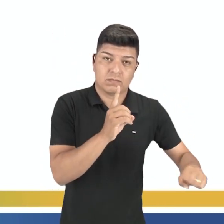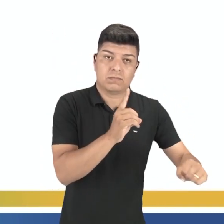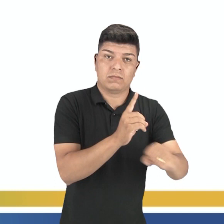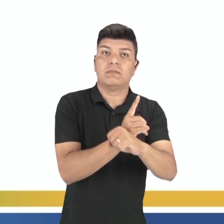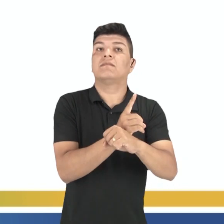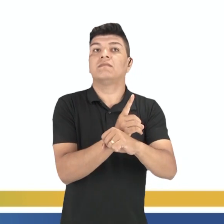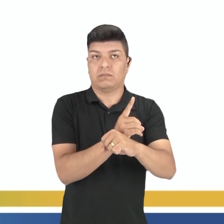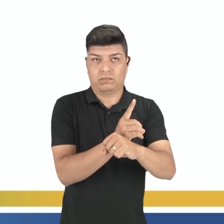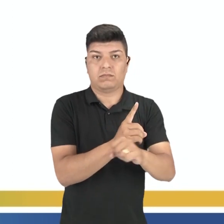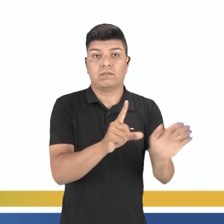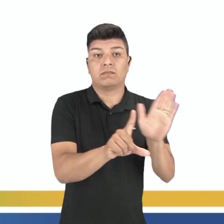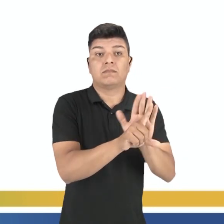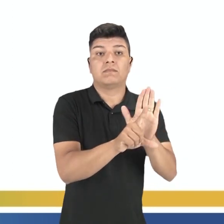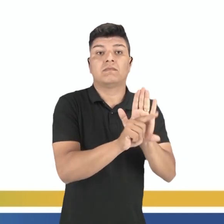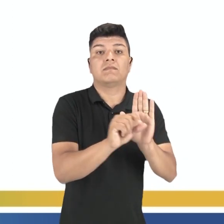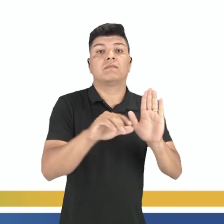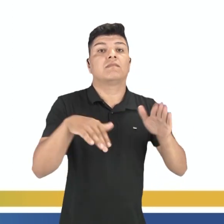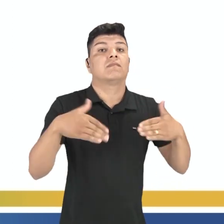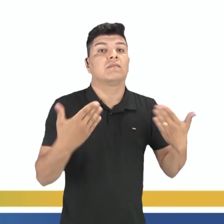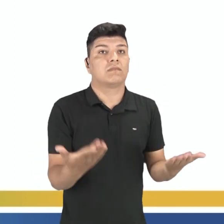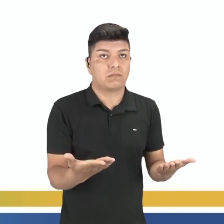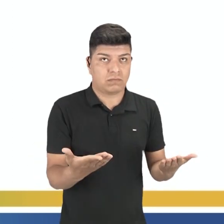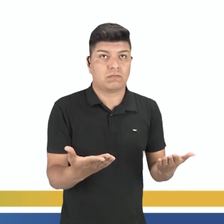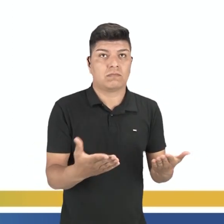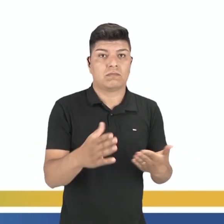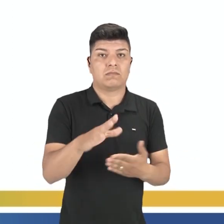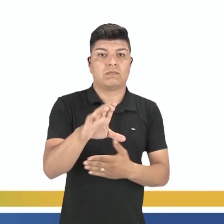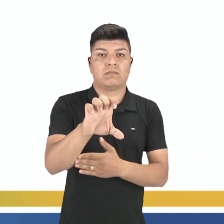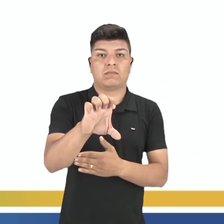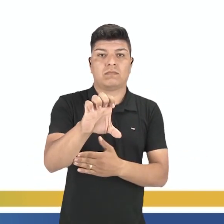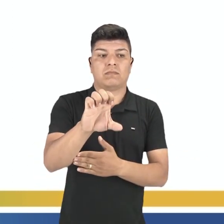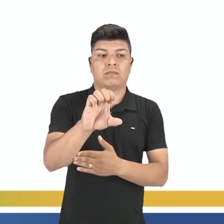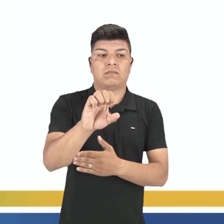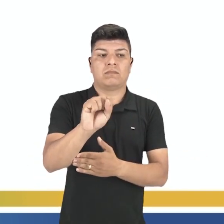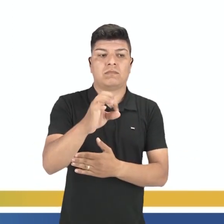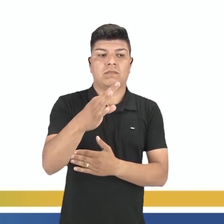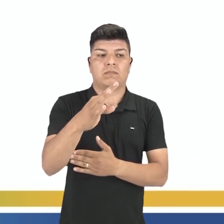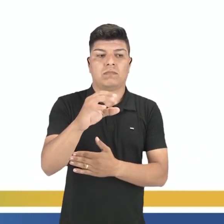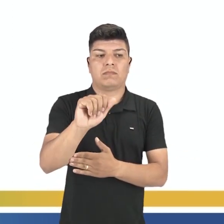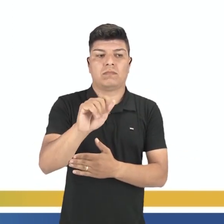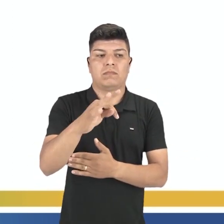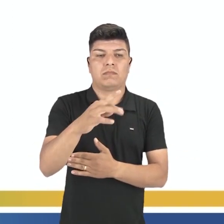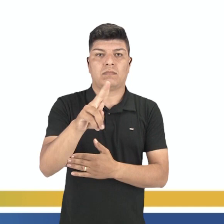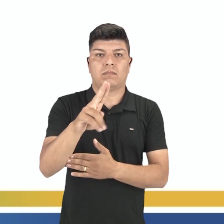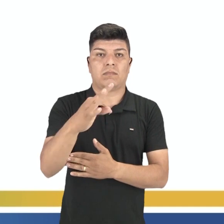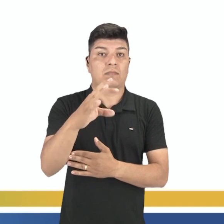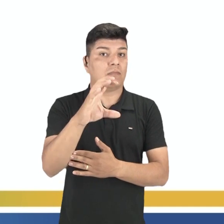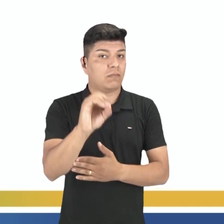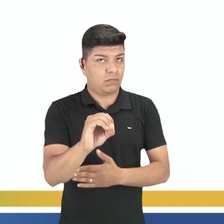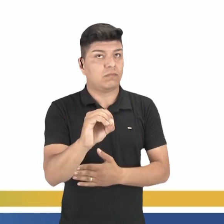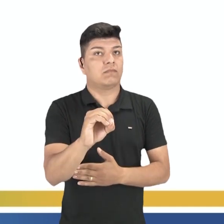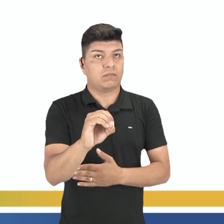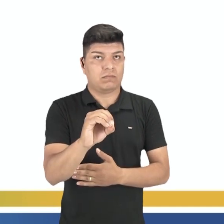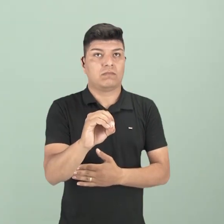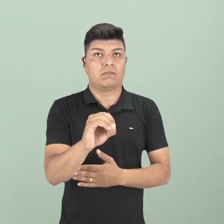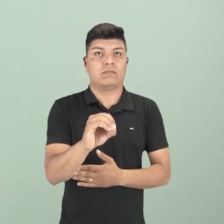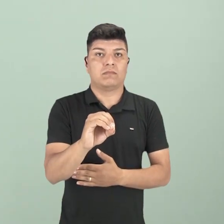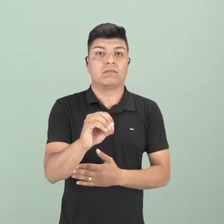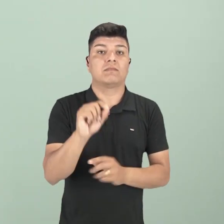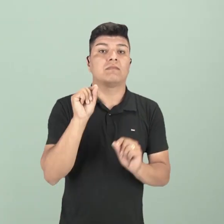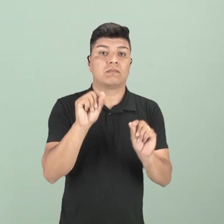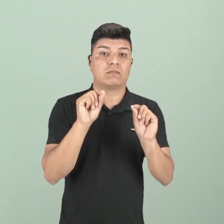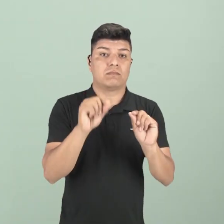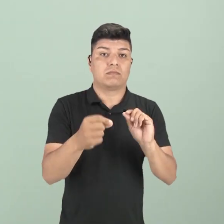sociais. Essas leis chamamos de estatuto. Essas leis, que são chamadas de estatuto, elas são uma derivação